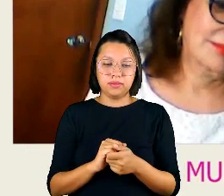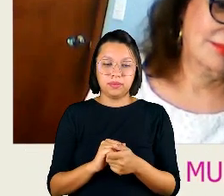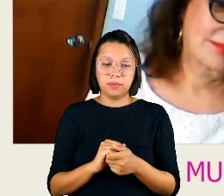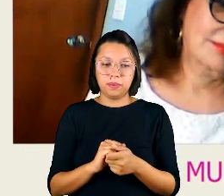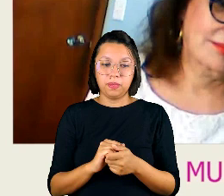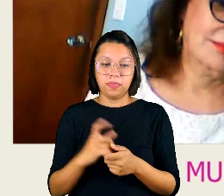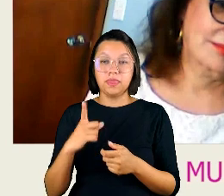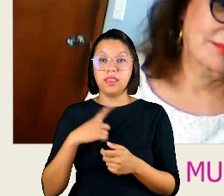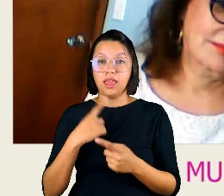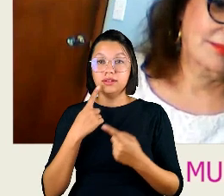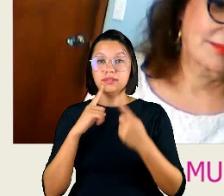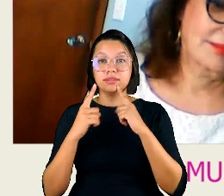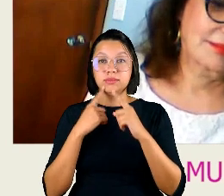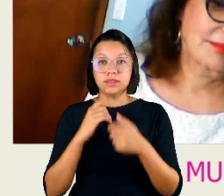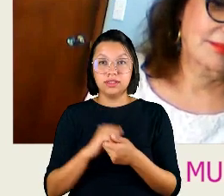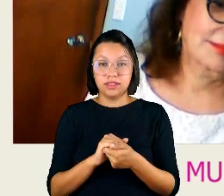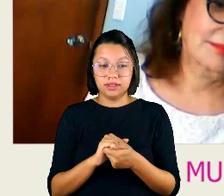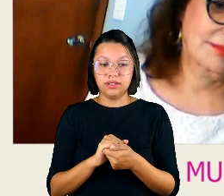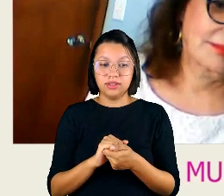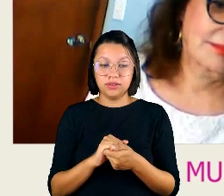debatedores ilustríssimos